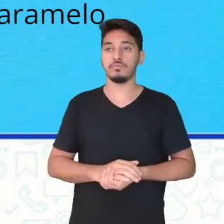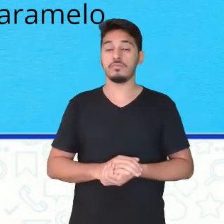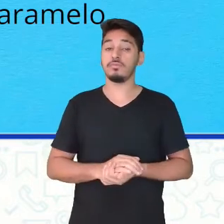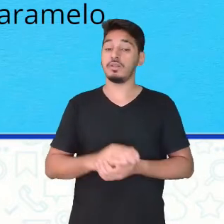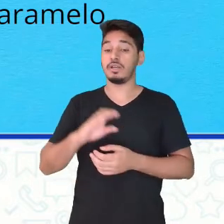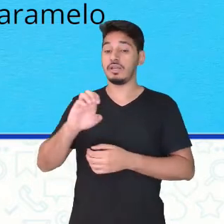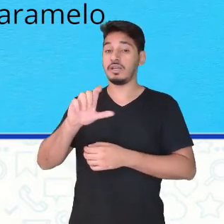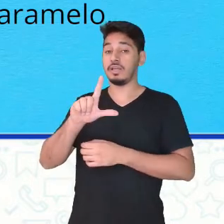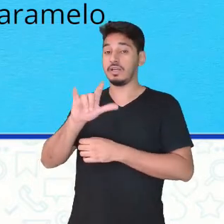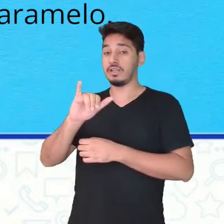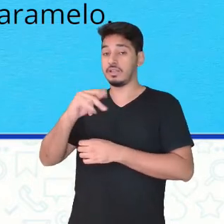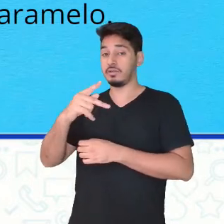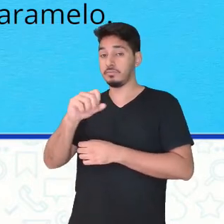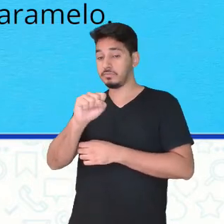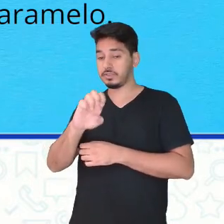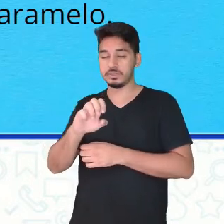termo não havia aparecido na frase ainda.